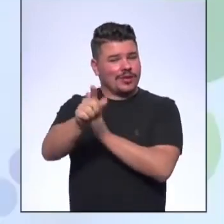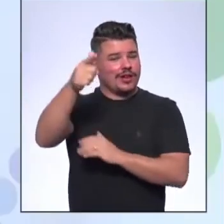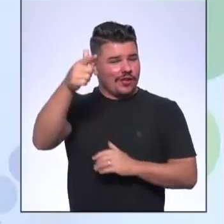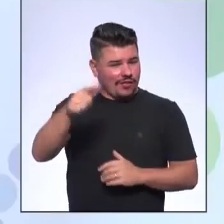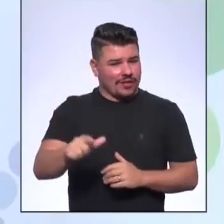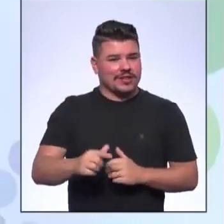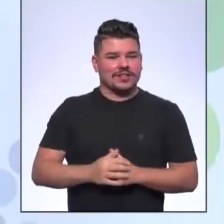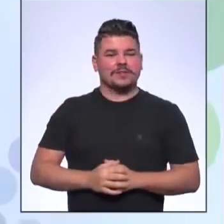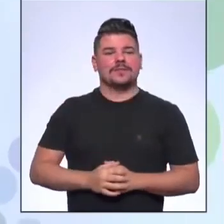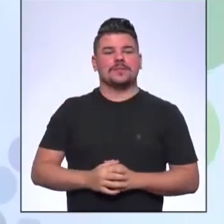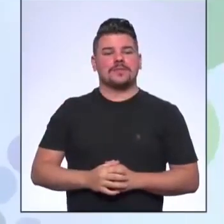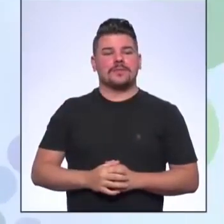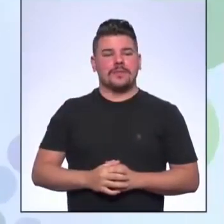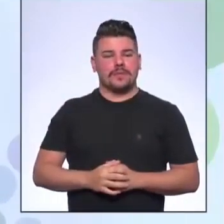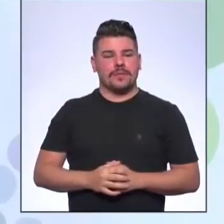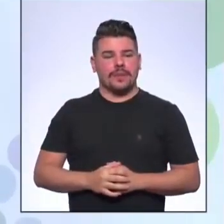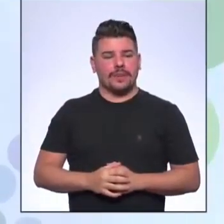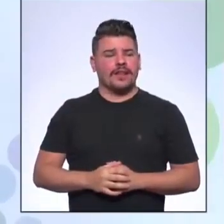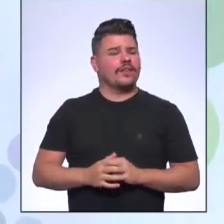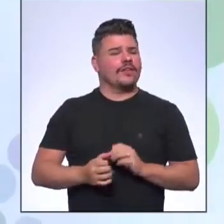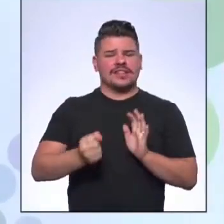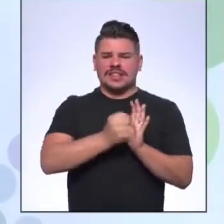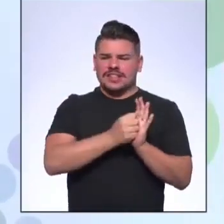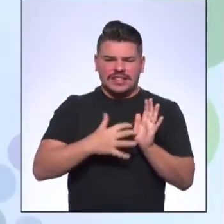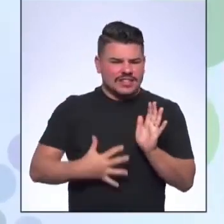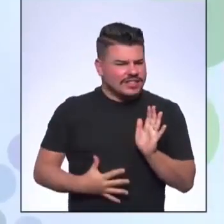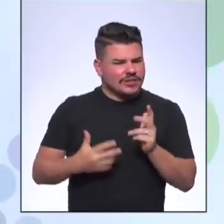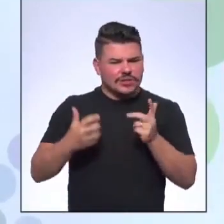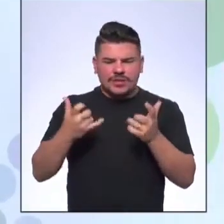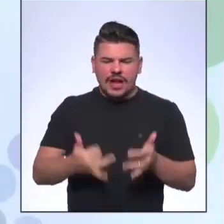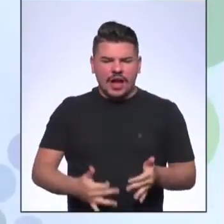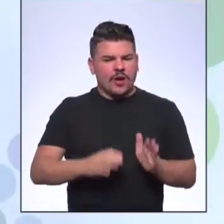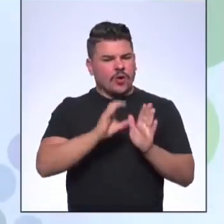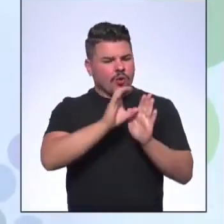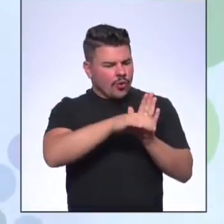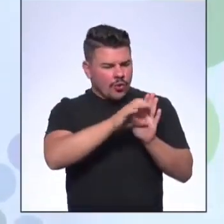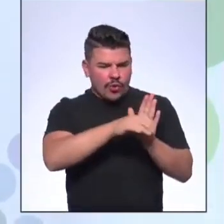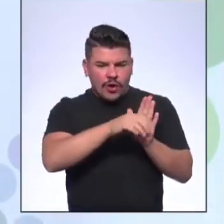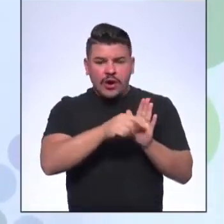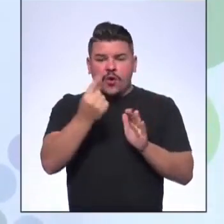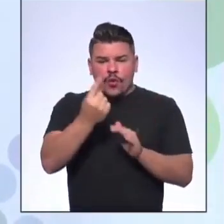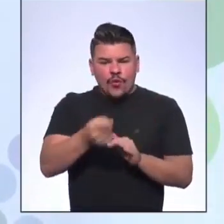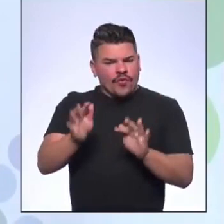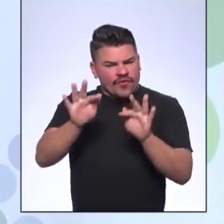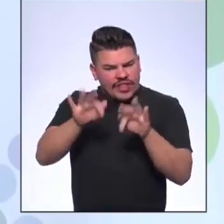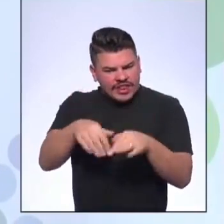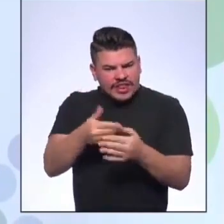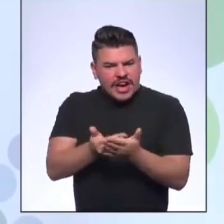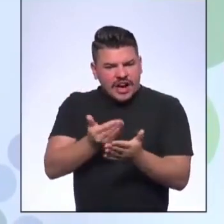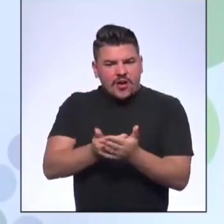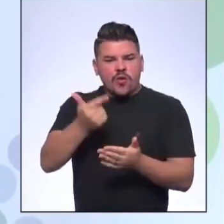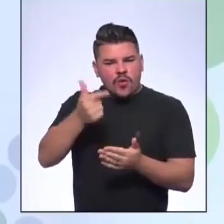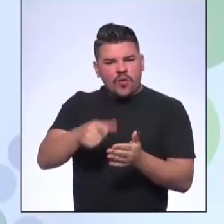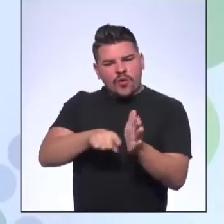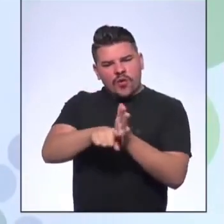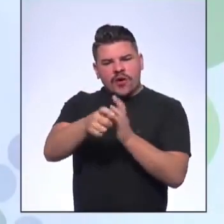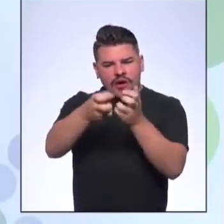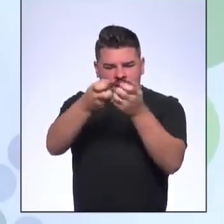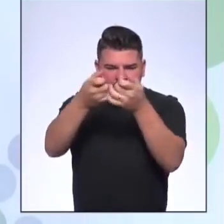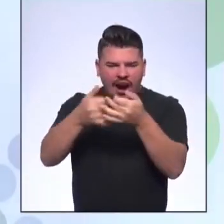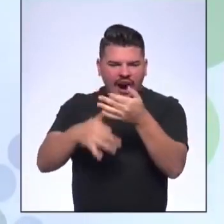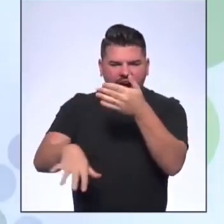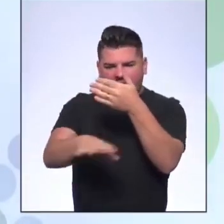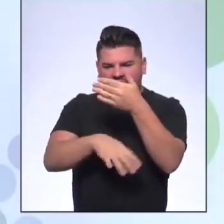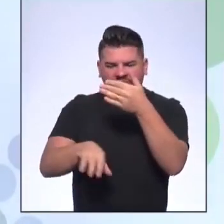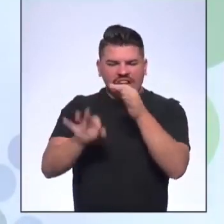Vamos falar toda a questão dos exercícios, vamos falar dos conceitos. No finalzinho, a gente retoma as perguntas e fala assim, ó, é essa grandeza física aqui que a gente